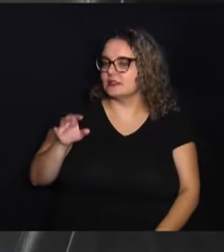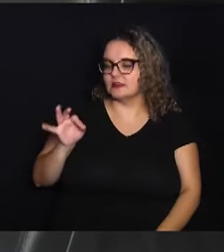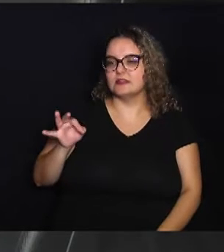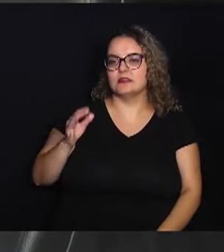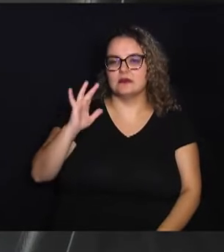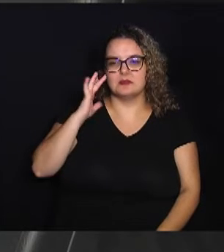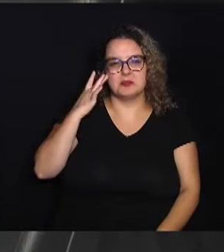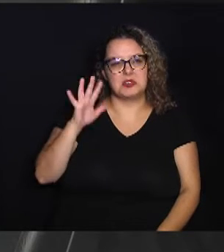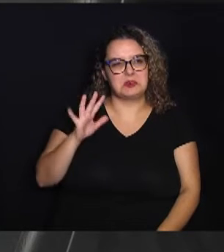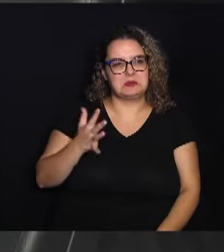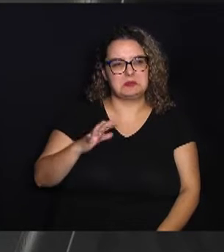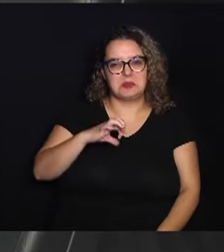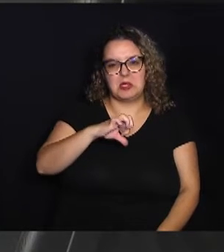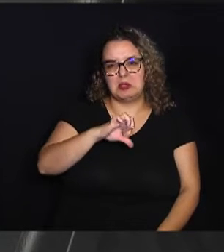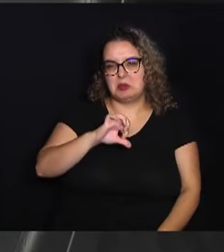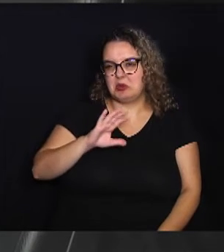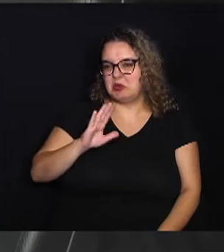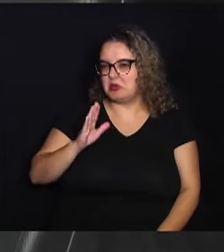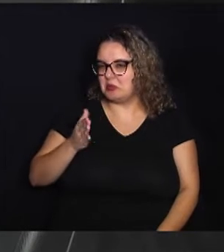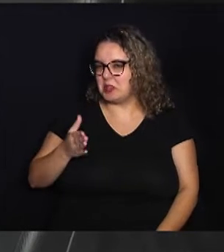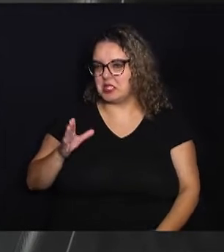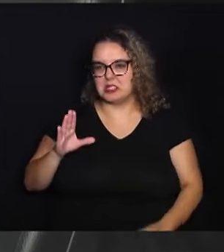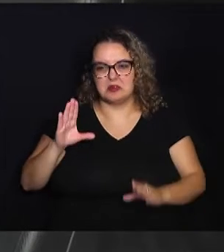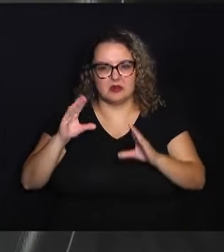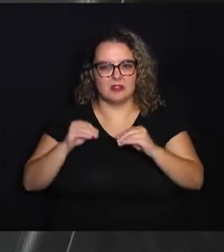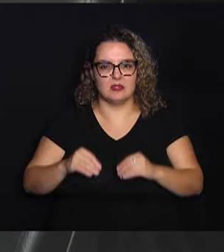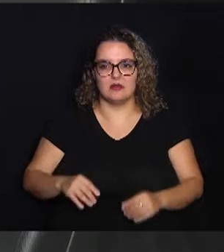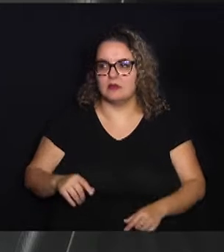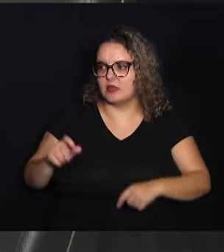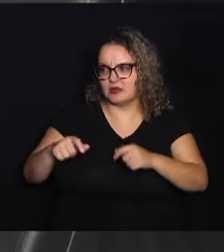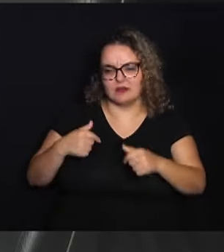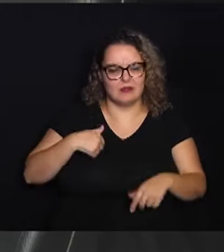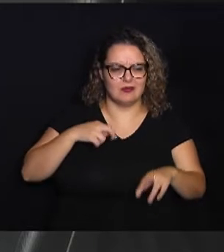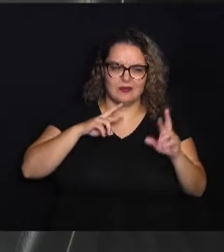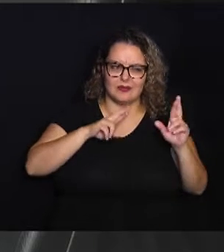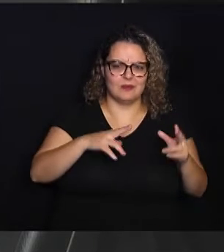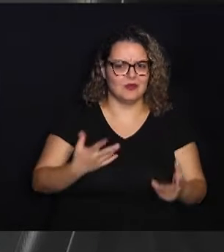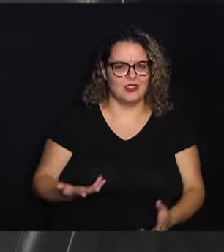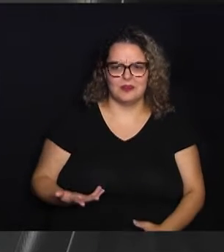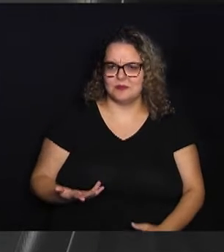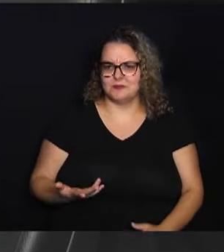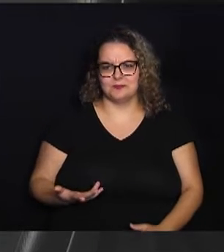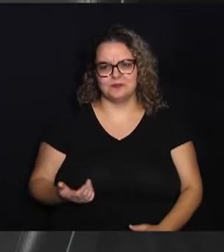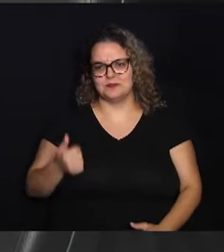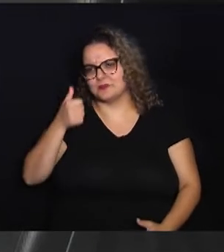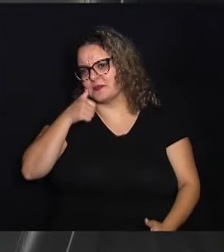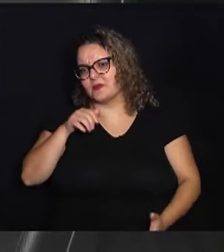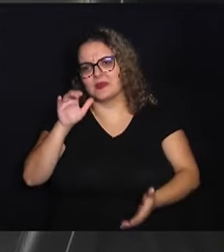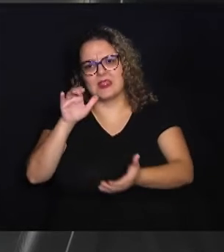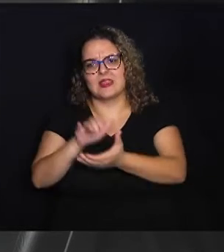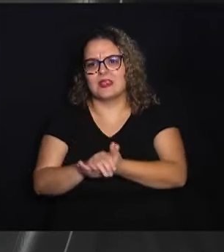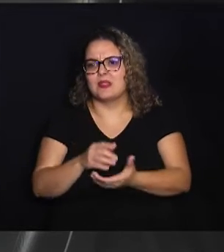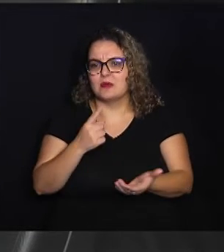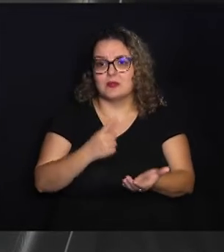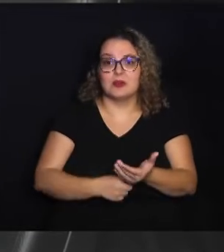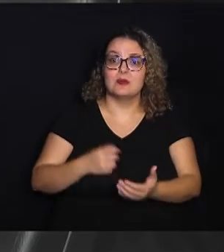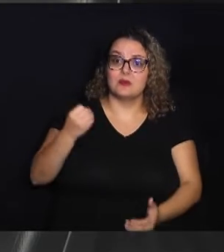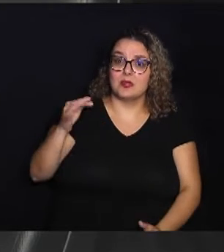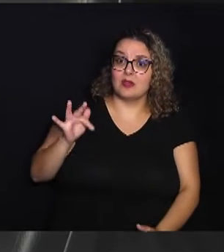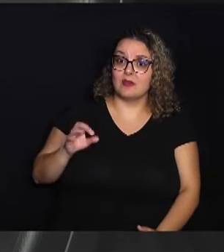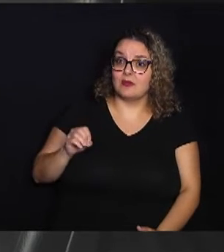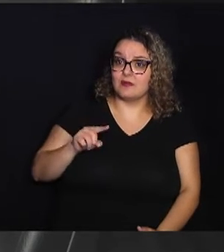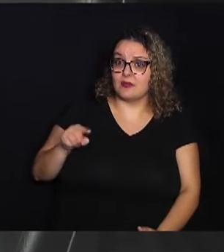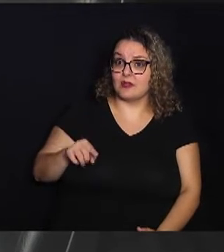mais ou menos umas 9h30, eu falei, moçada, eu vou dormir. Vou dormir porque minha esposa marcou uma viagem para Foz do Iguaçu no